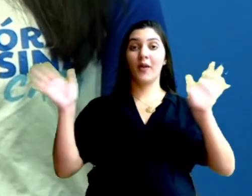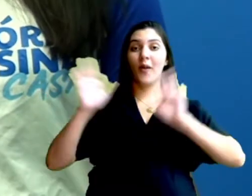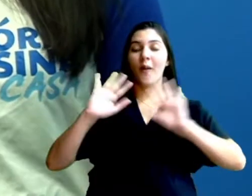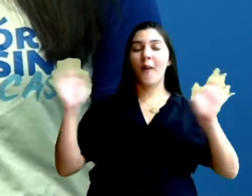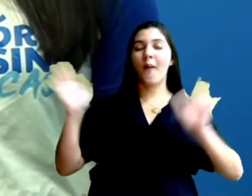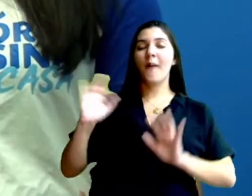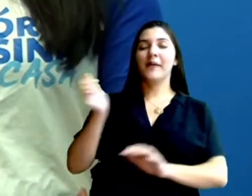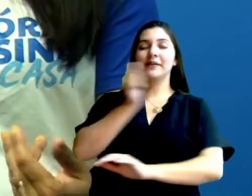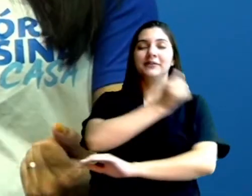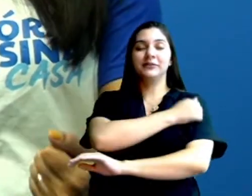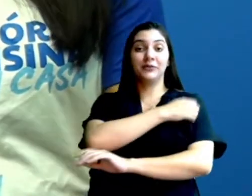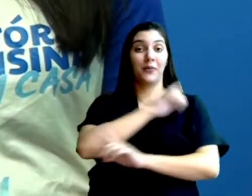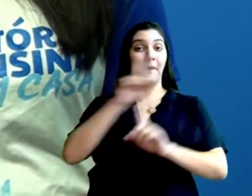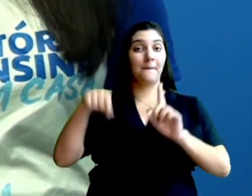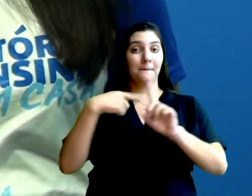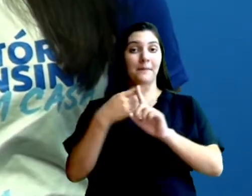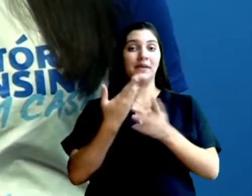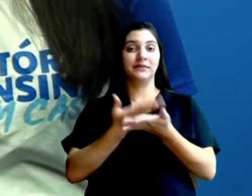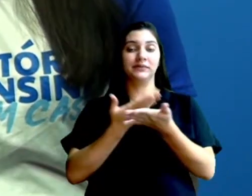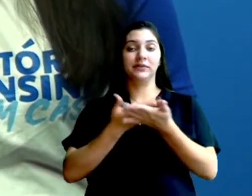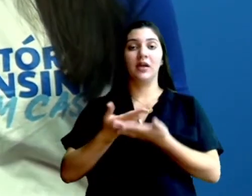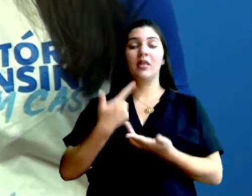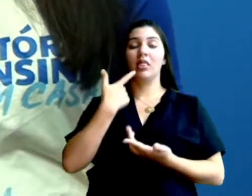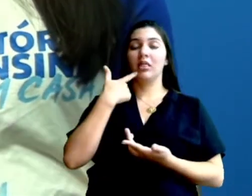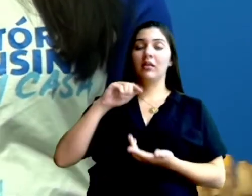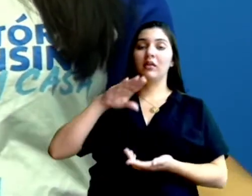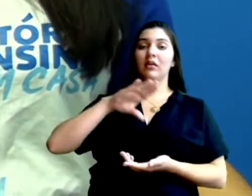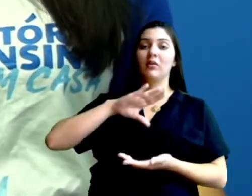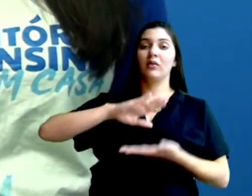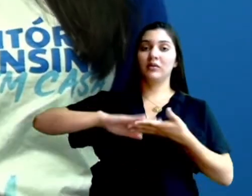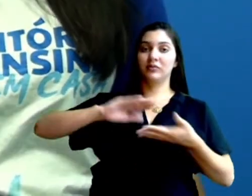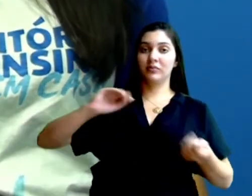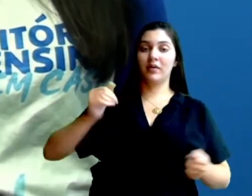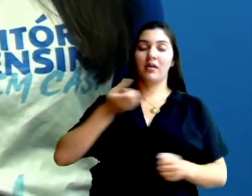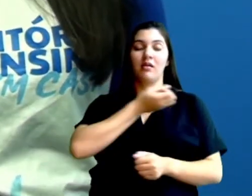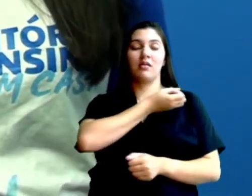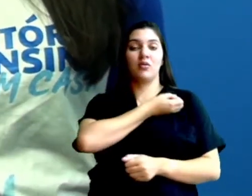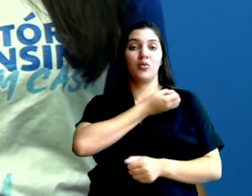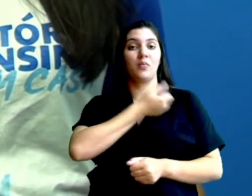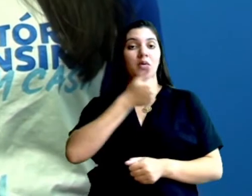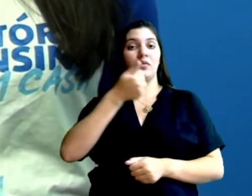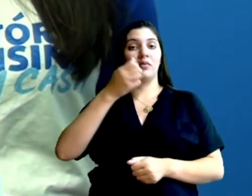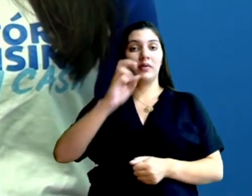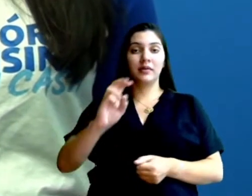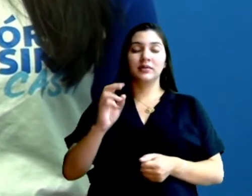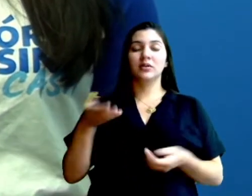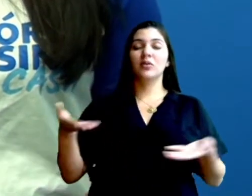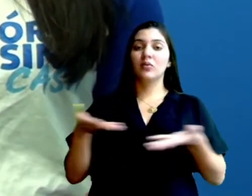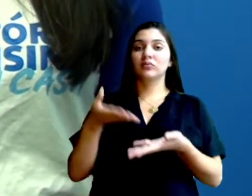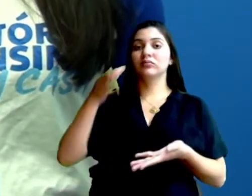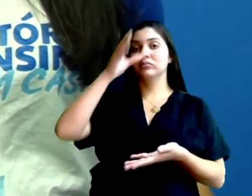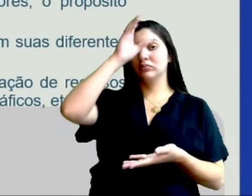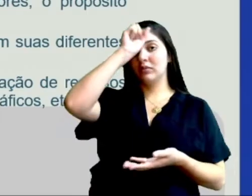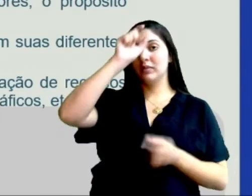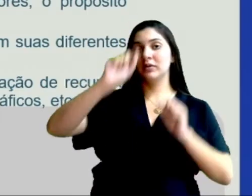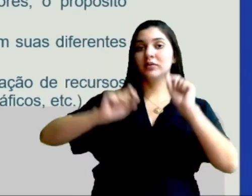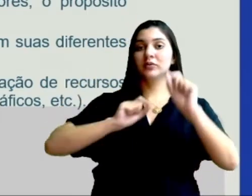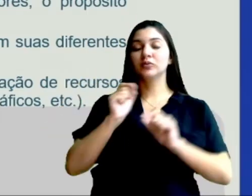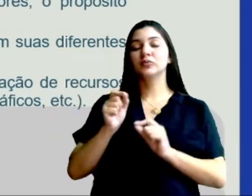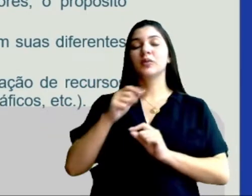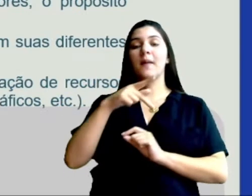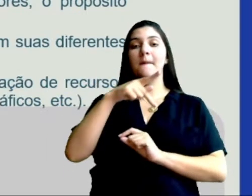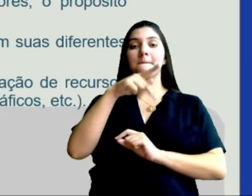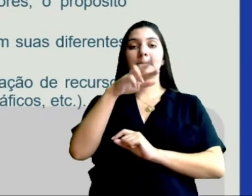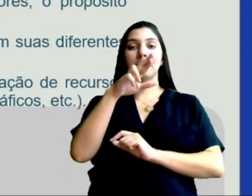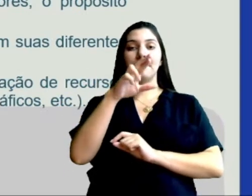Oi, gente, estamos aqui para mais uma aula de língua espanhola, nossa aula de número 15, e hoje nós vamos aprender sobre o